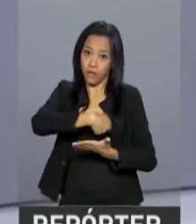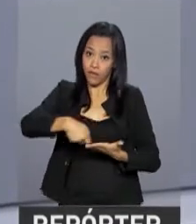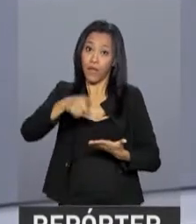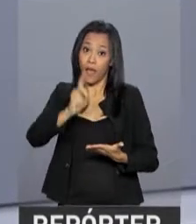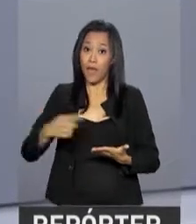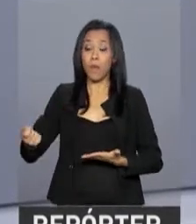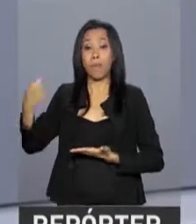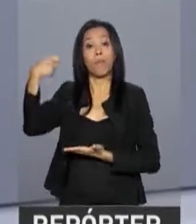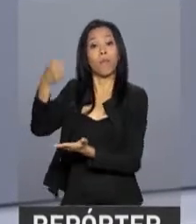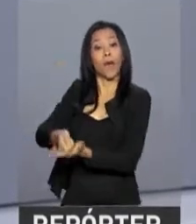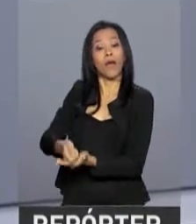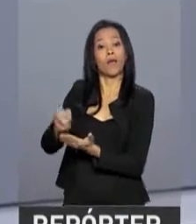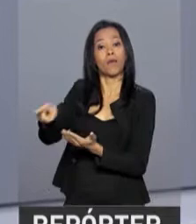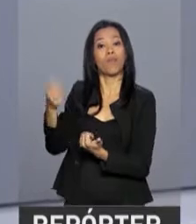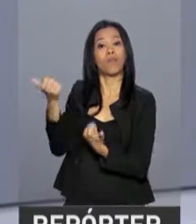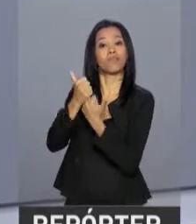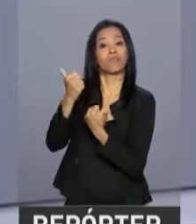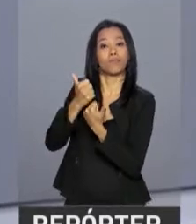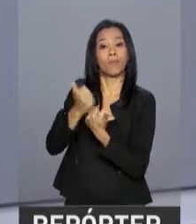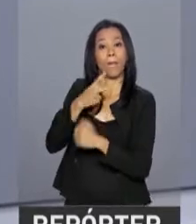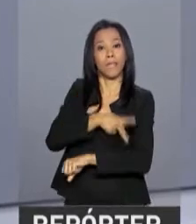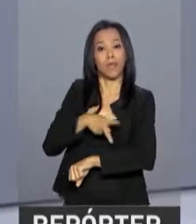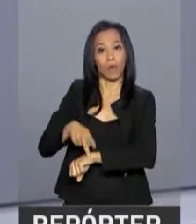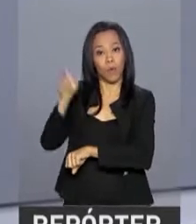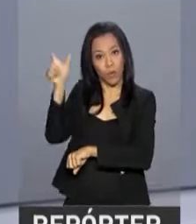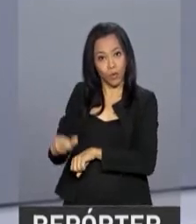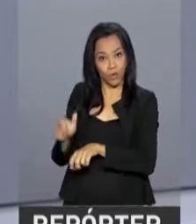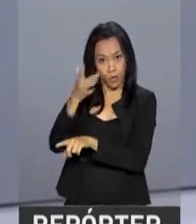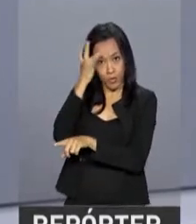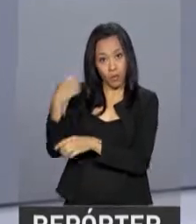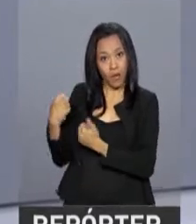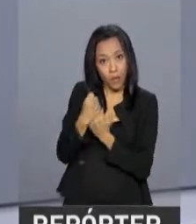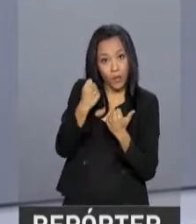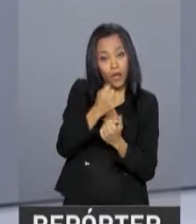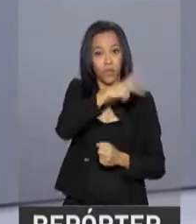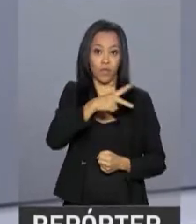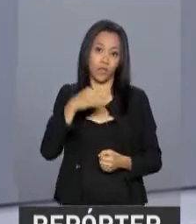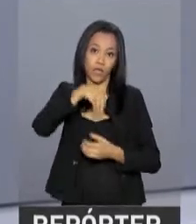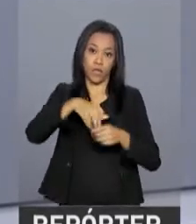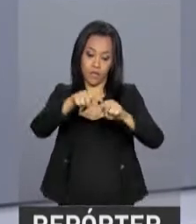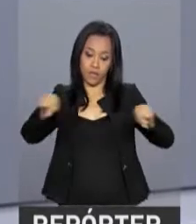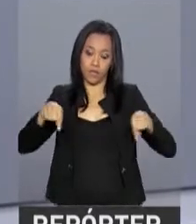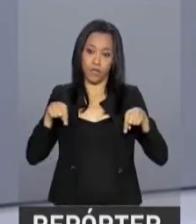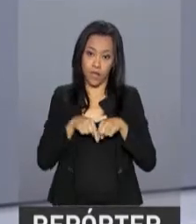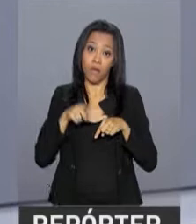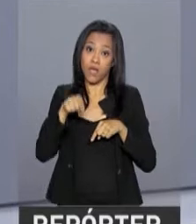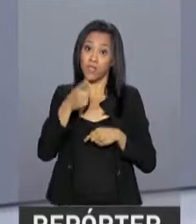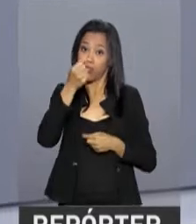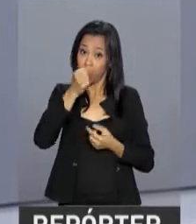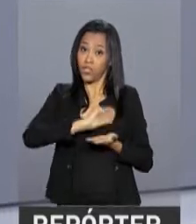pagamento de um assistente pedagógico para auxiliar professores em sala de aula mendonça filho afirmou que os investimentos vão garantir